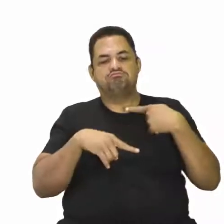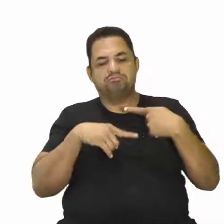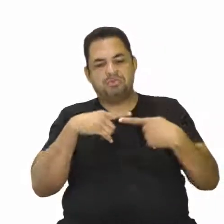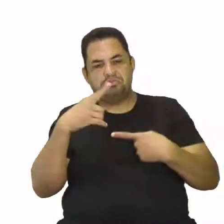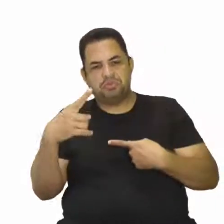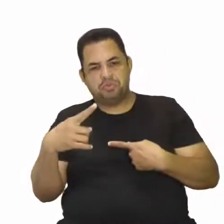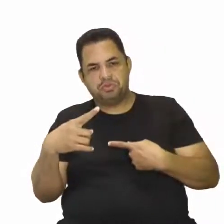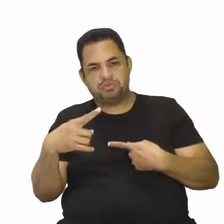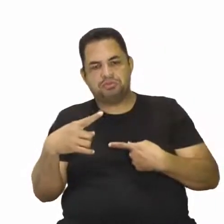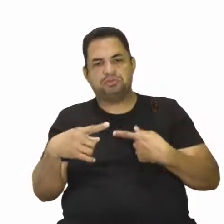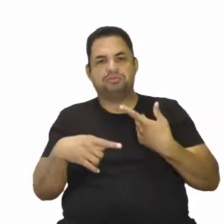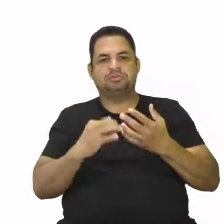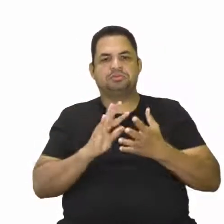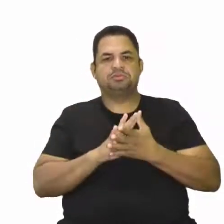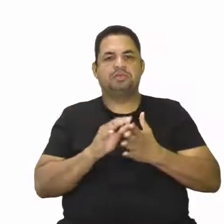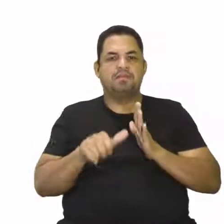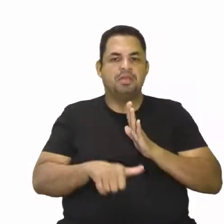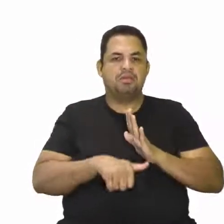Posteriormente,